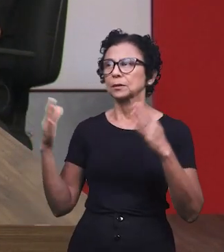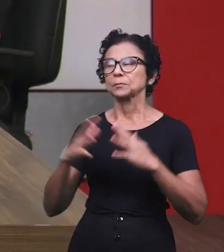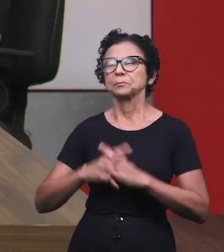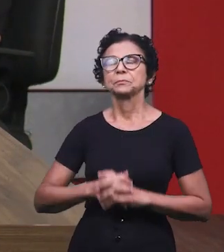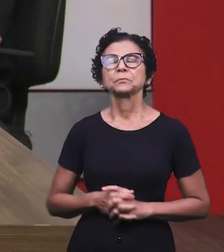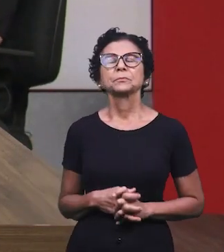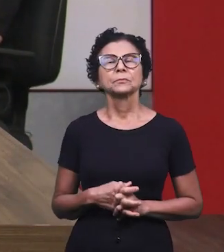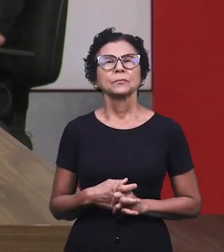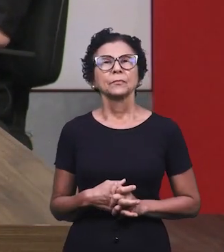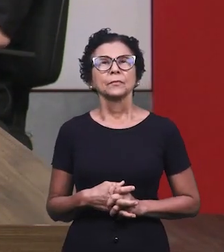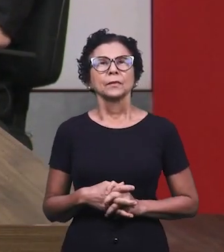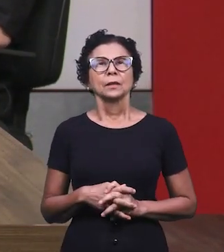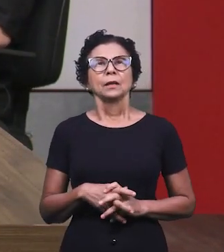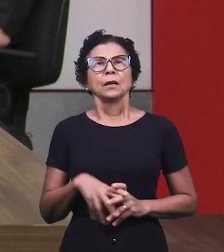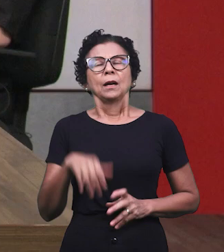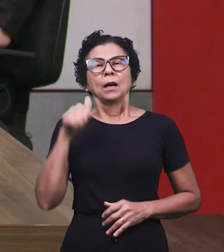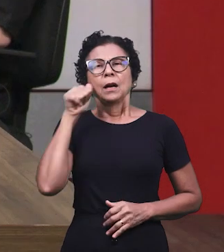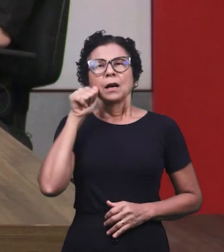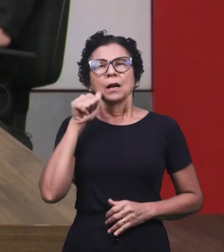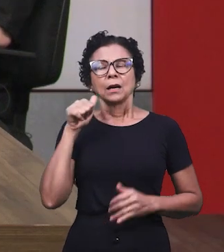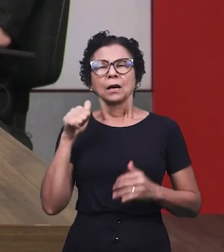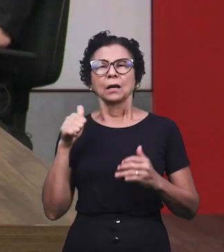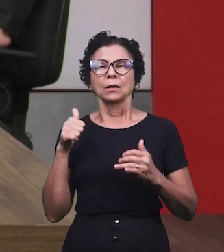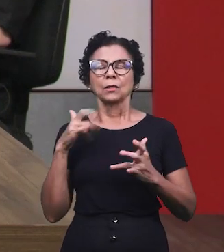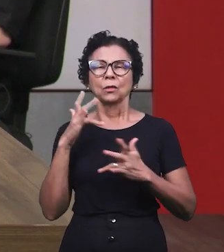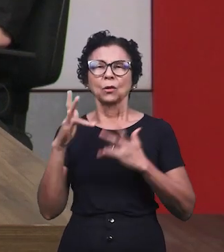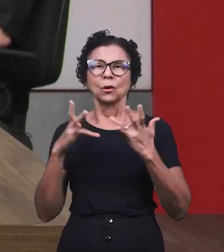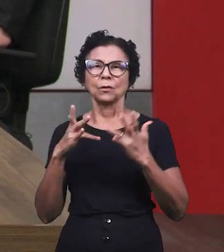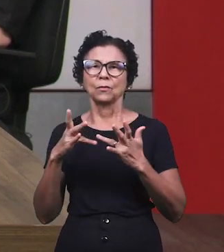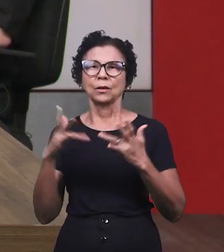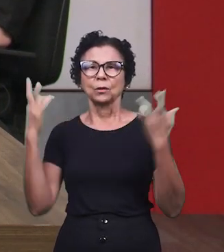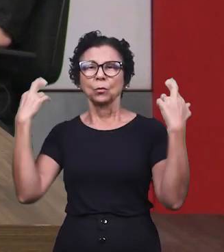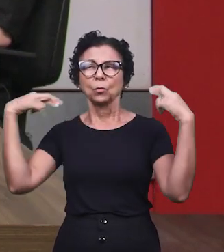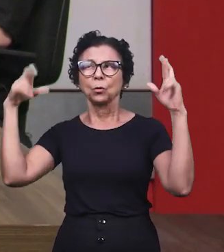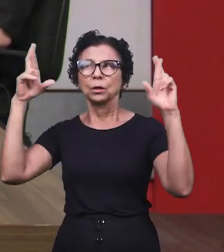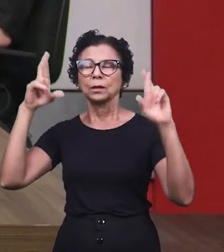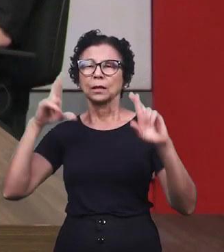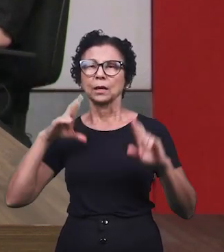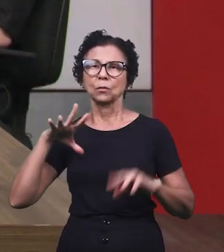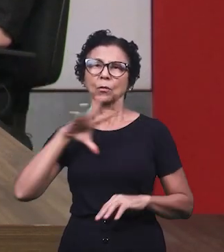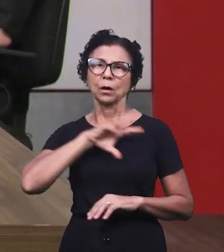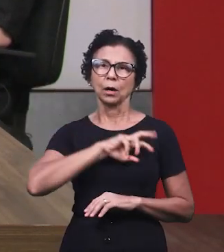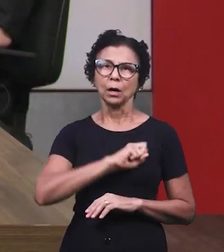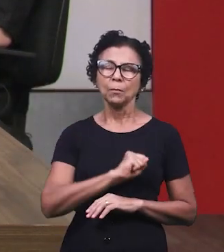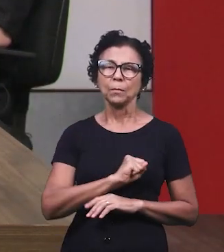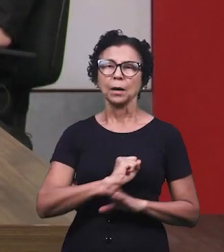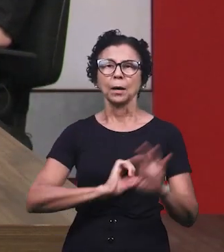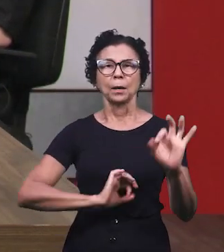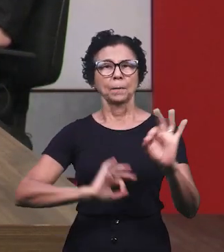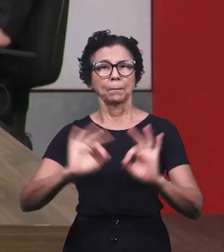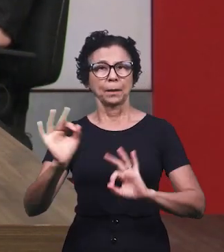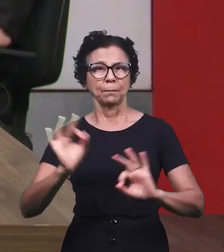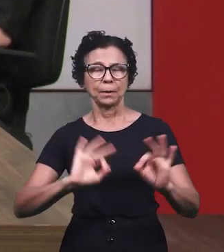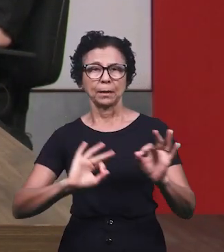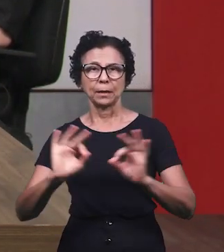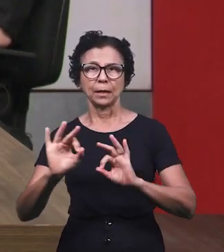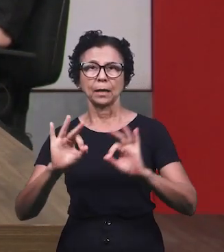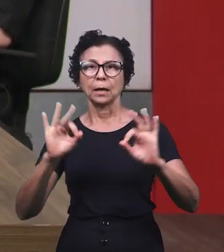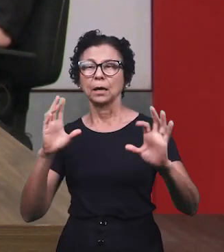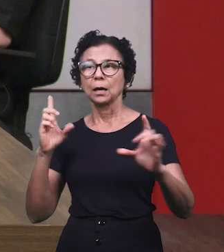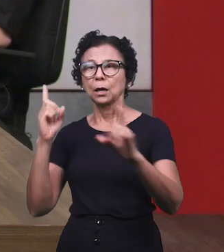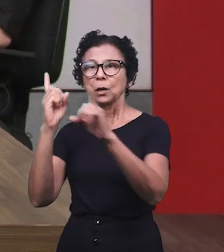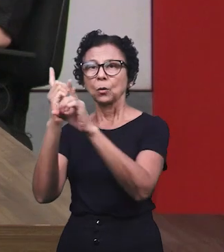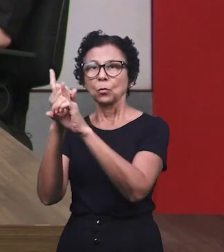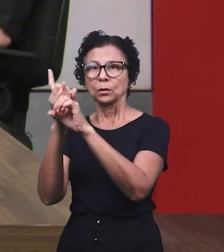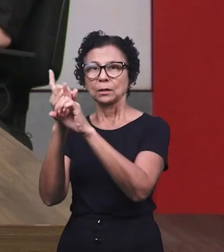Isso. A noiva amada do Cordeiro está sendo preparada, né, para o encontro com o